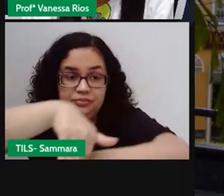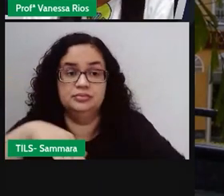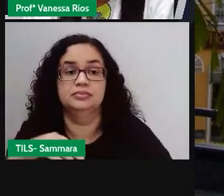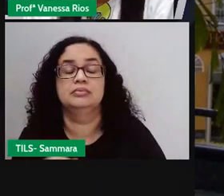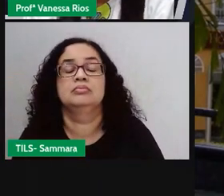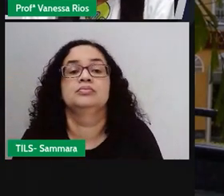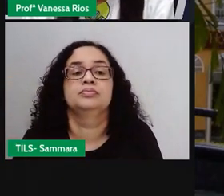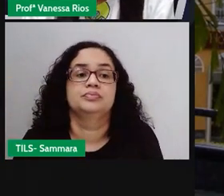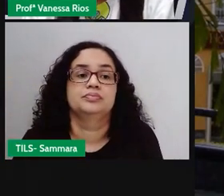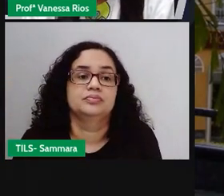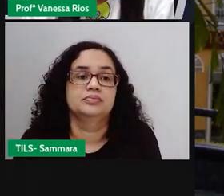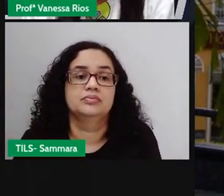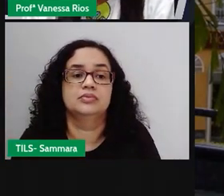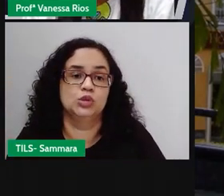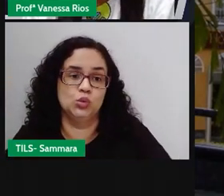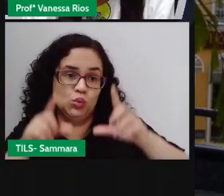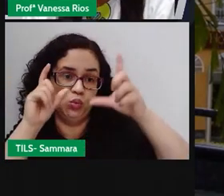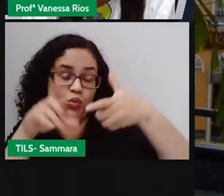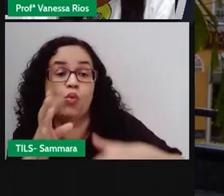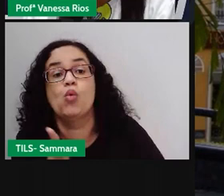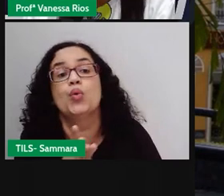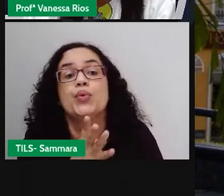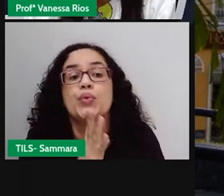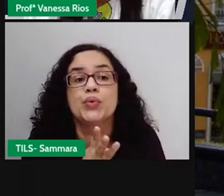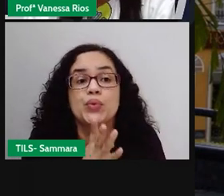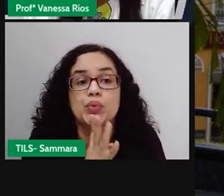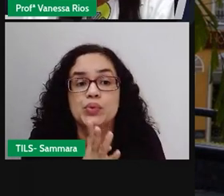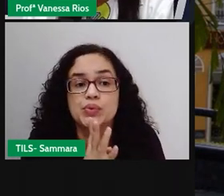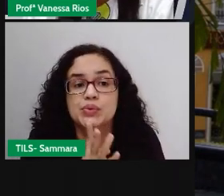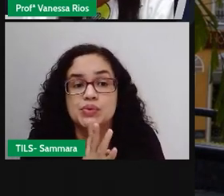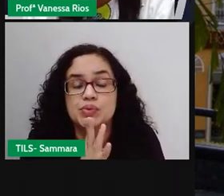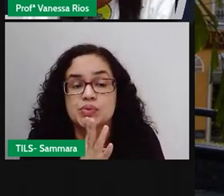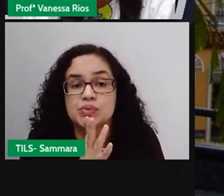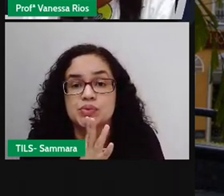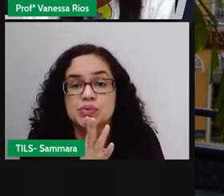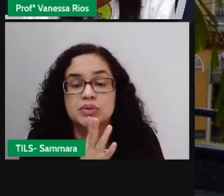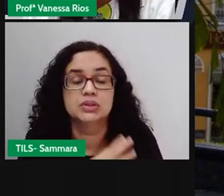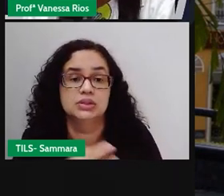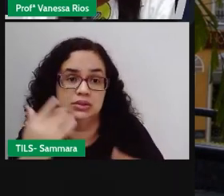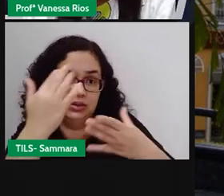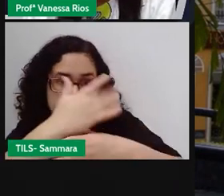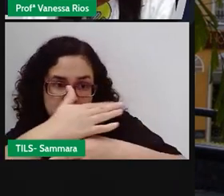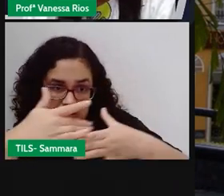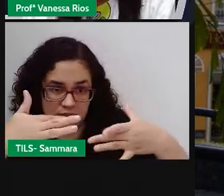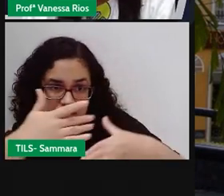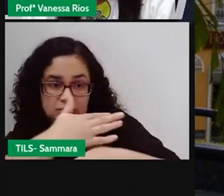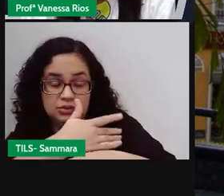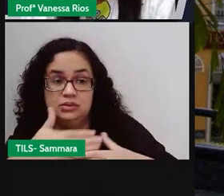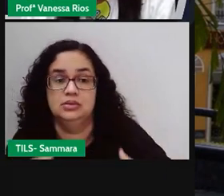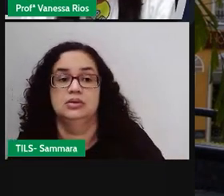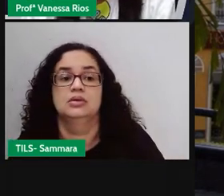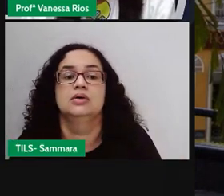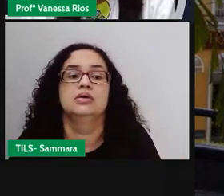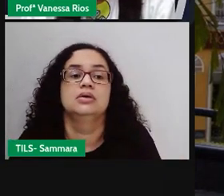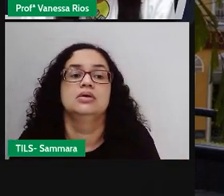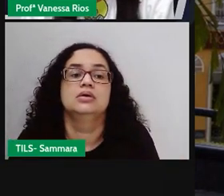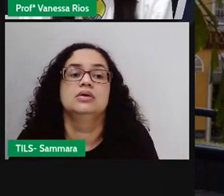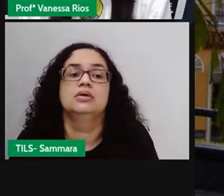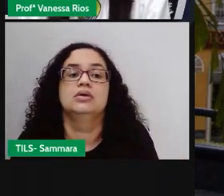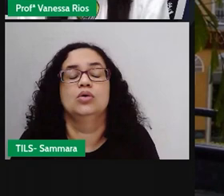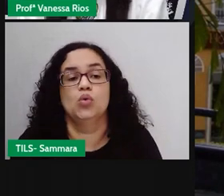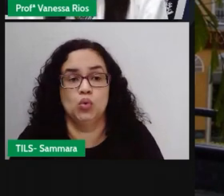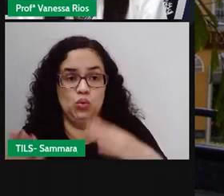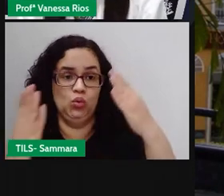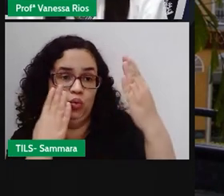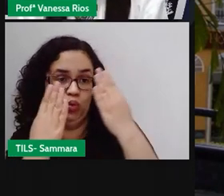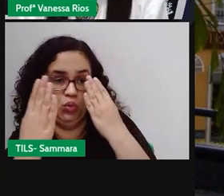é um lugar bastante conhecido por ser na área central da cidade. Então, a gente faz até uma